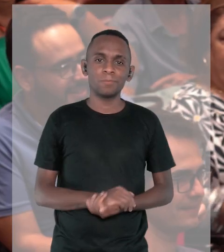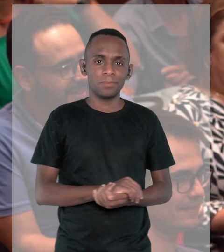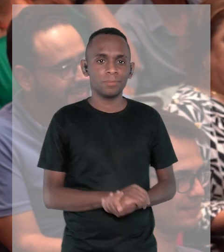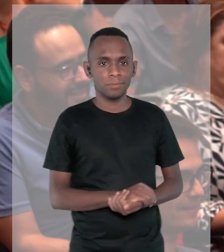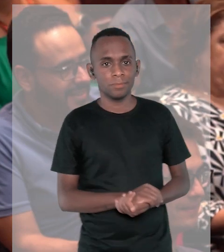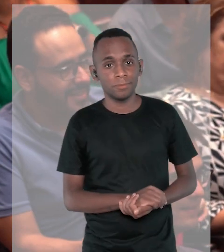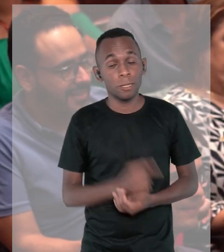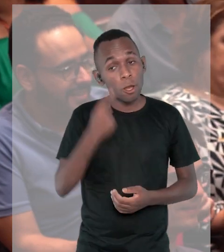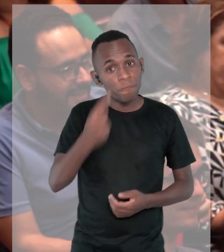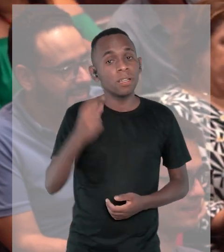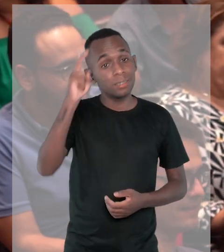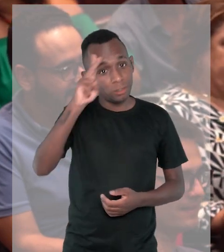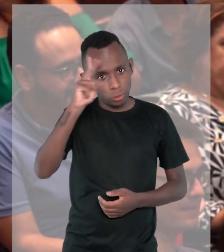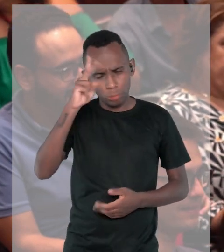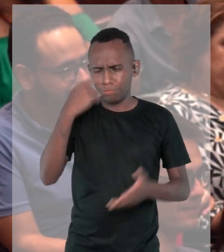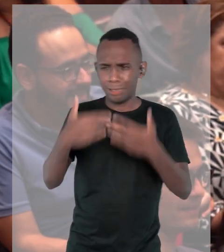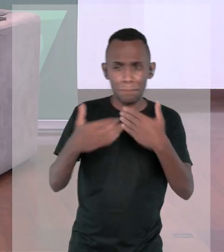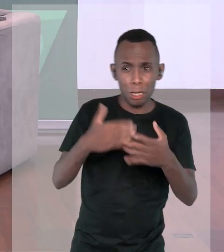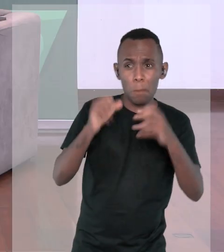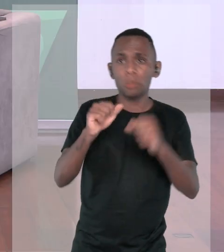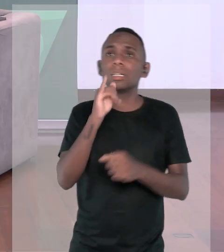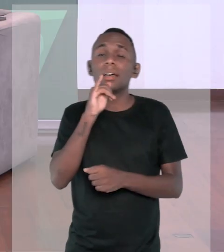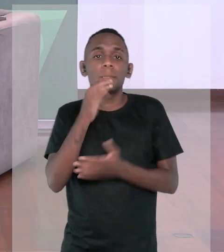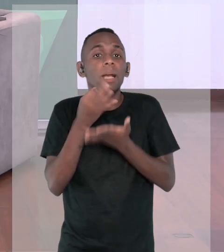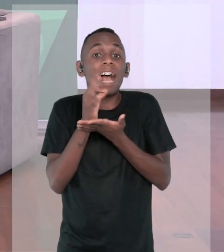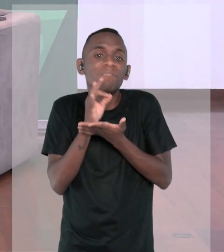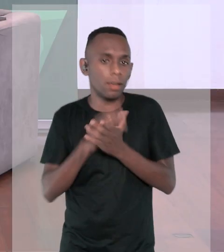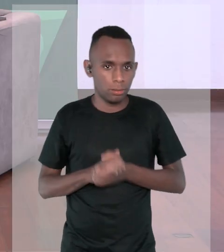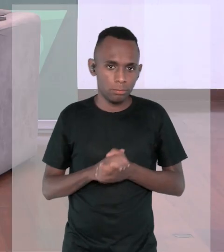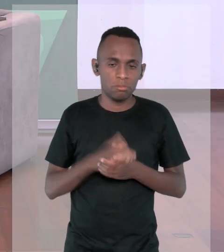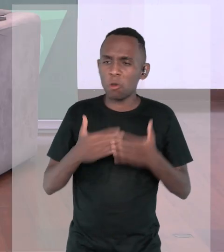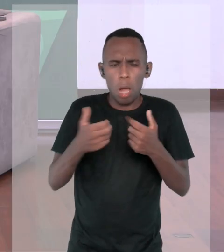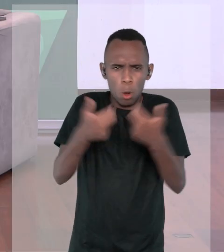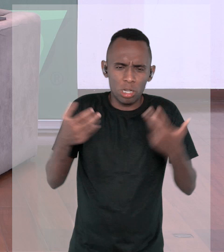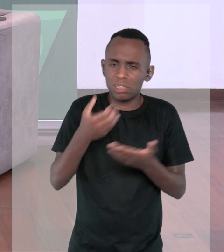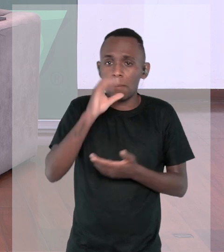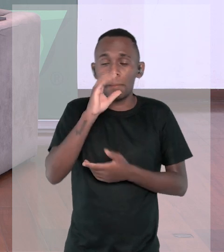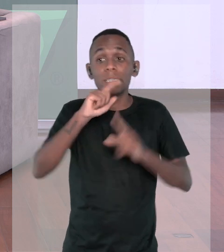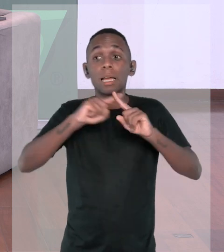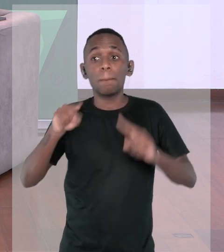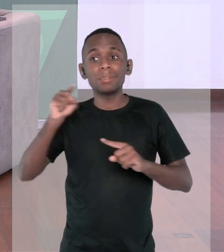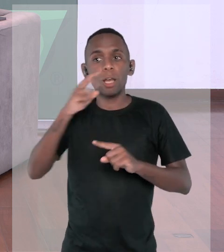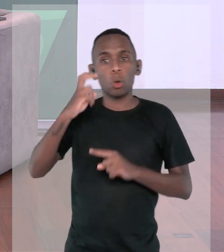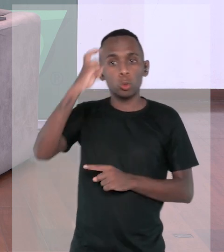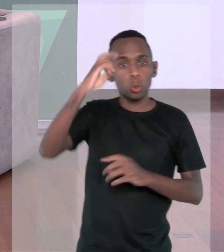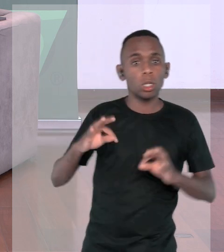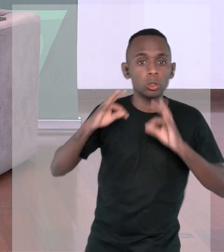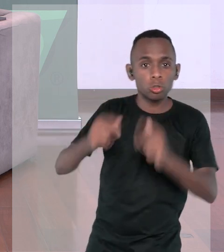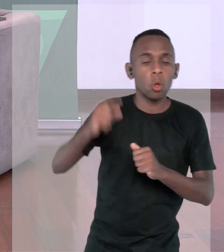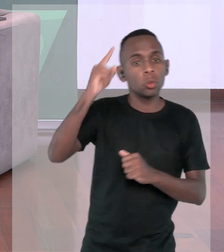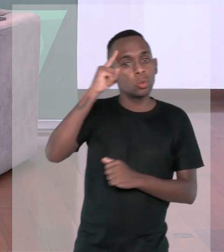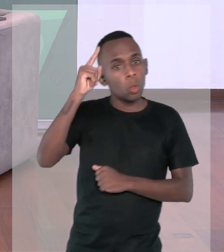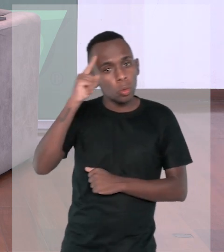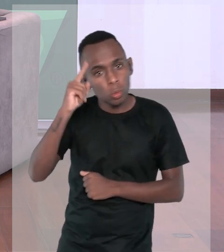Vamos olhar essa história, independente, poderia ser café, poderia ser o que for. Mas naquela cultura, todos os